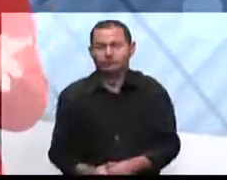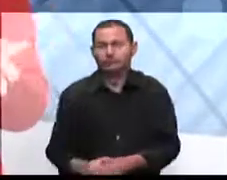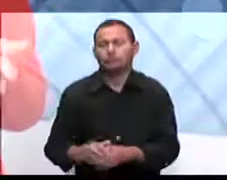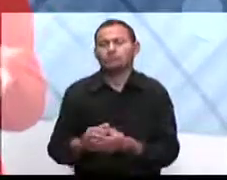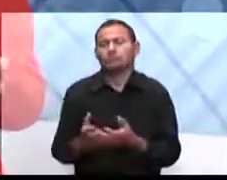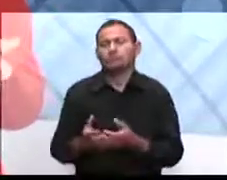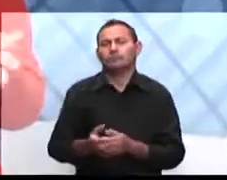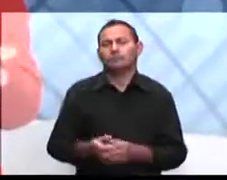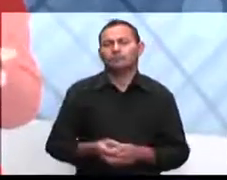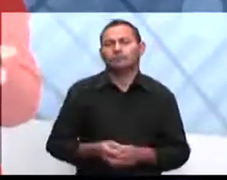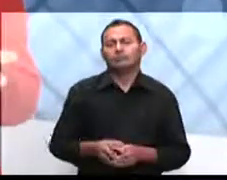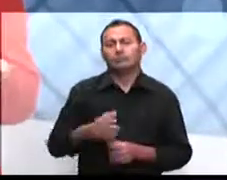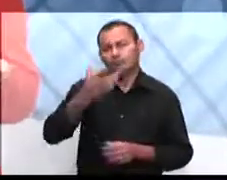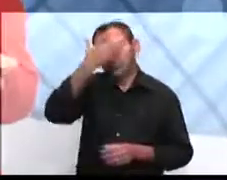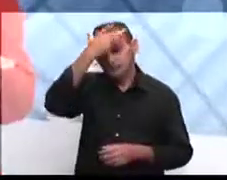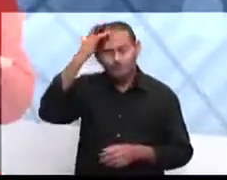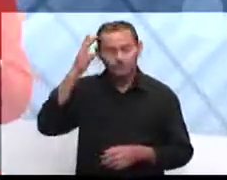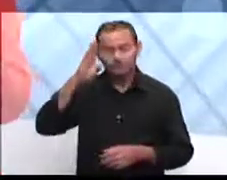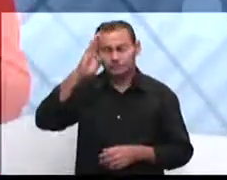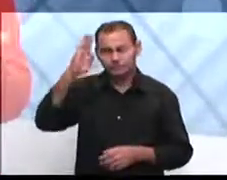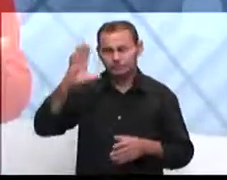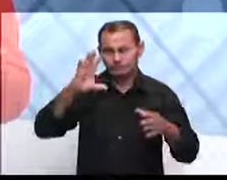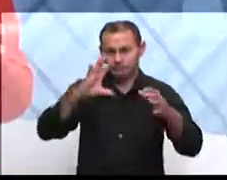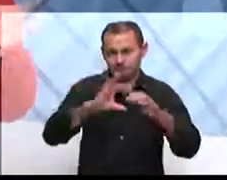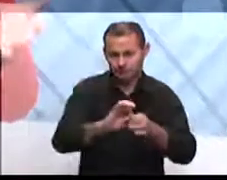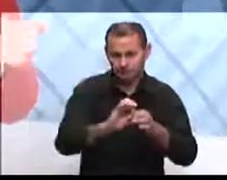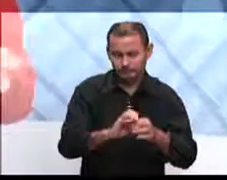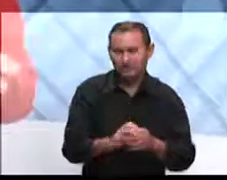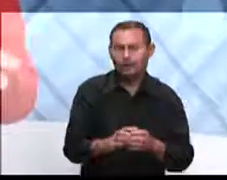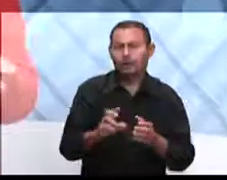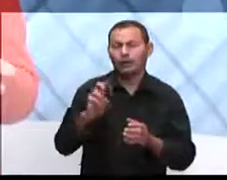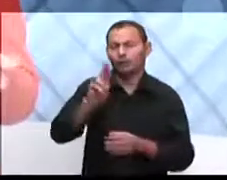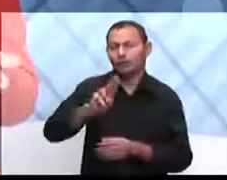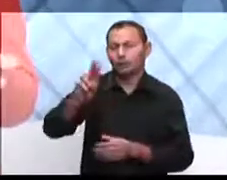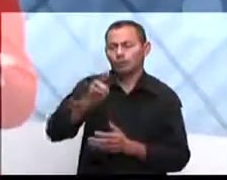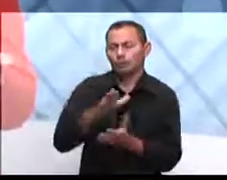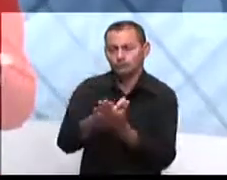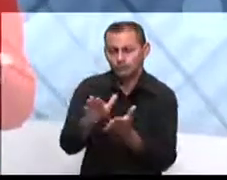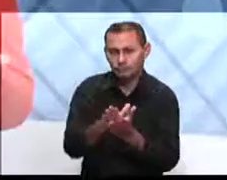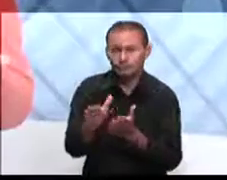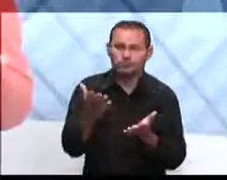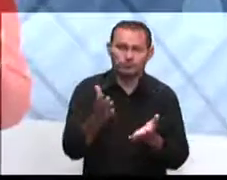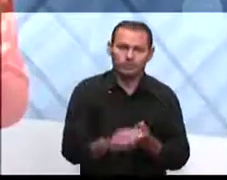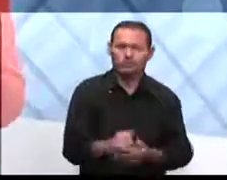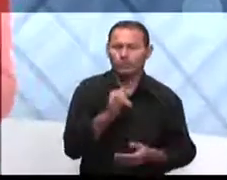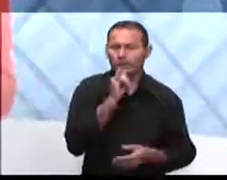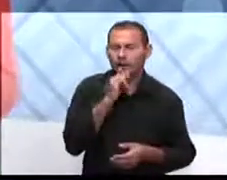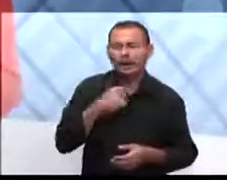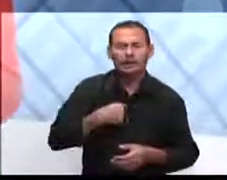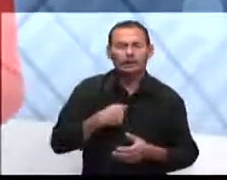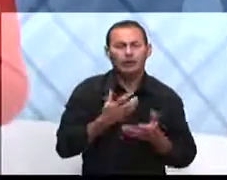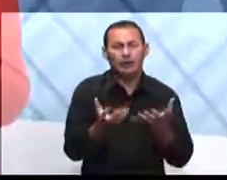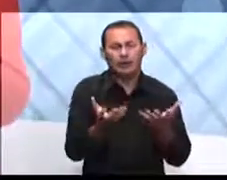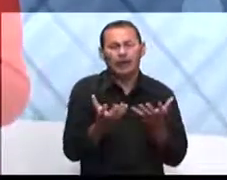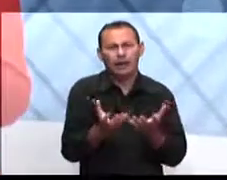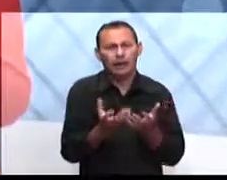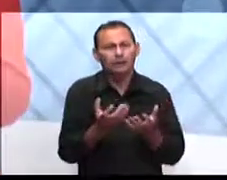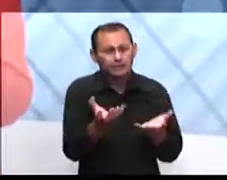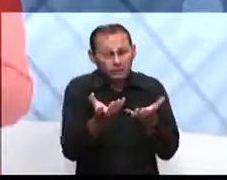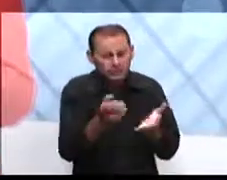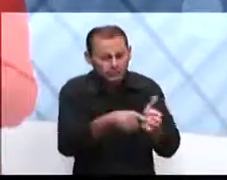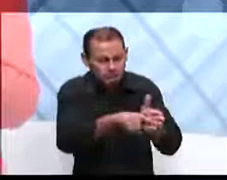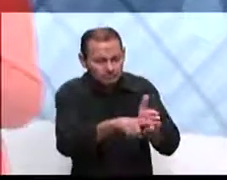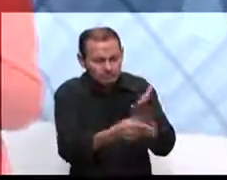da cultura, principalmente relacionada ao consumo. Então, existem, por exemplo, eu quero